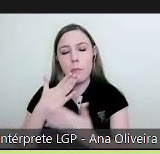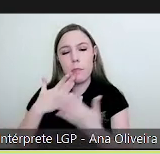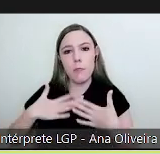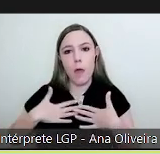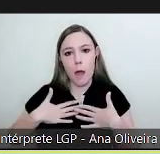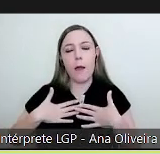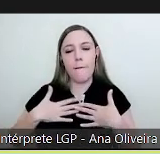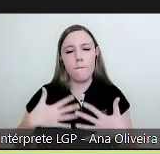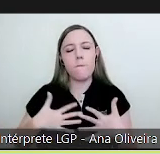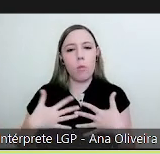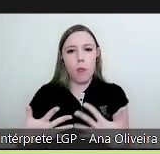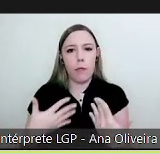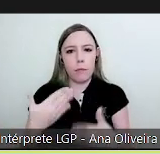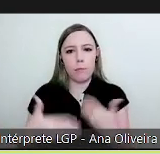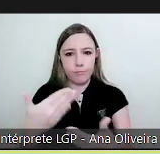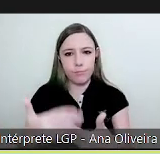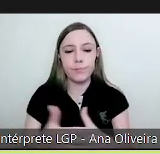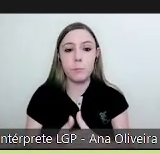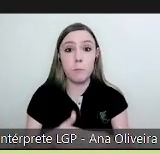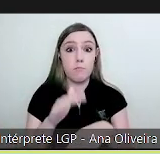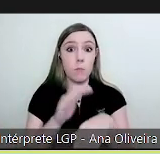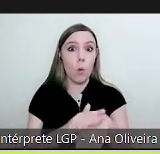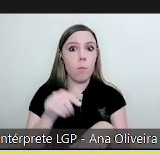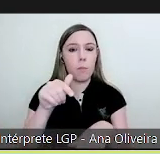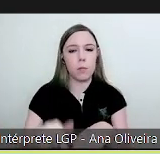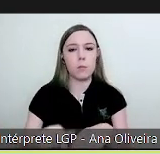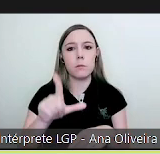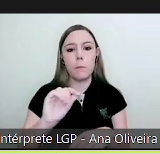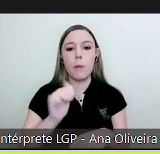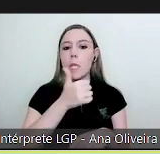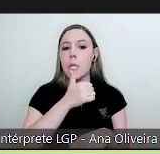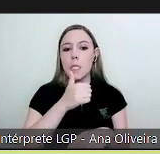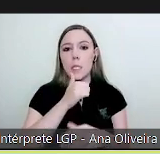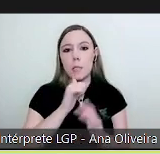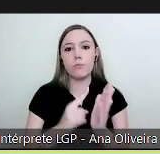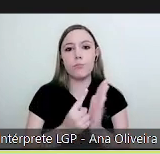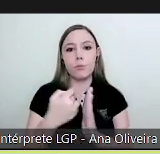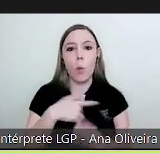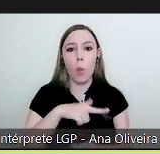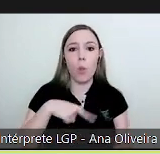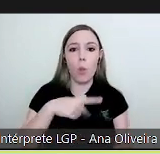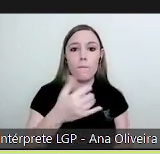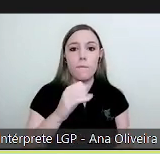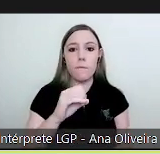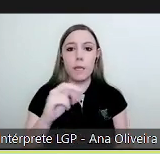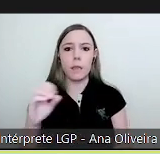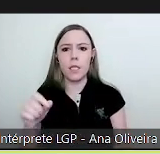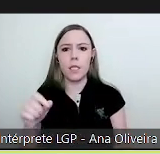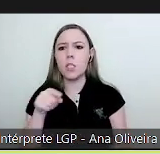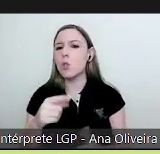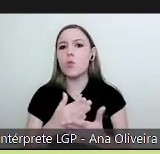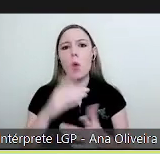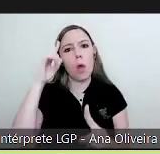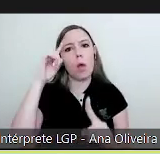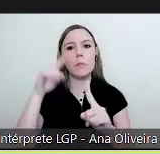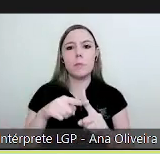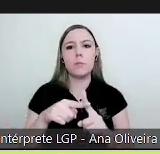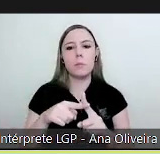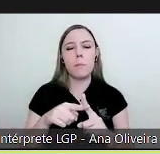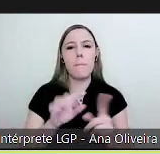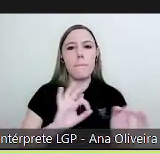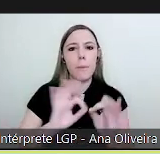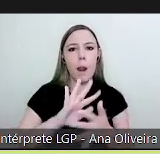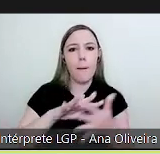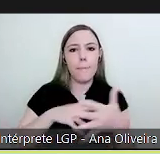movem. Portanto, em função disto, definimos também o nosso roteiro 2030. Na prática, isto não é mais do que um plano de ação de longo